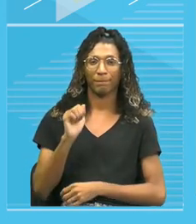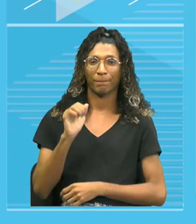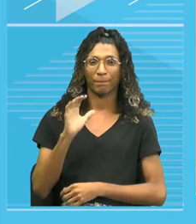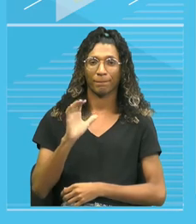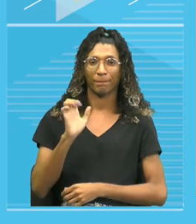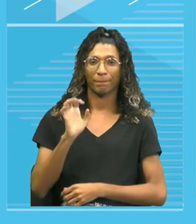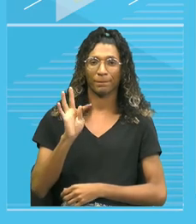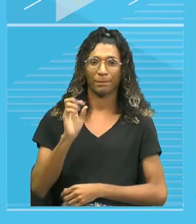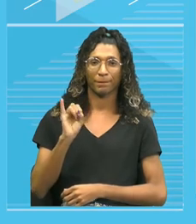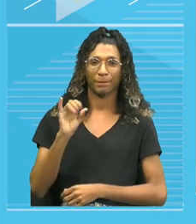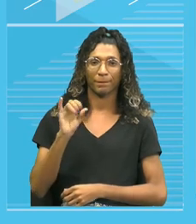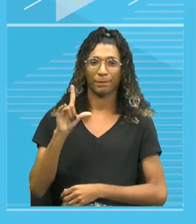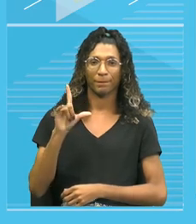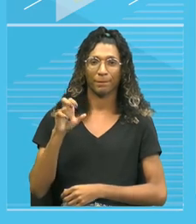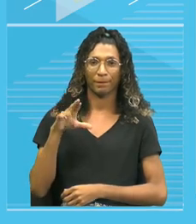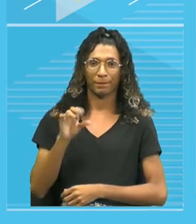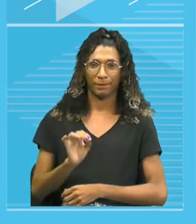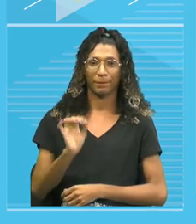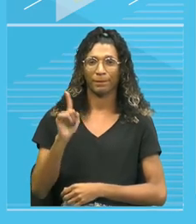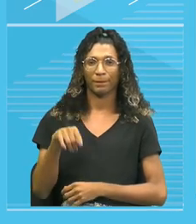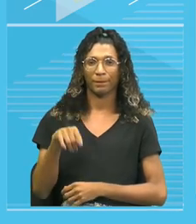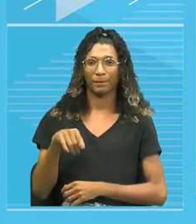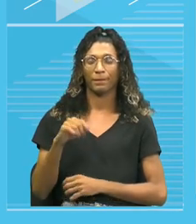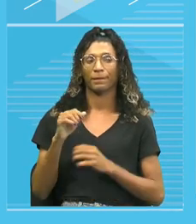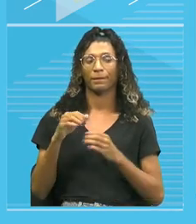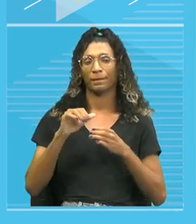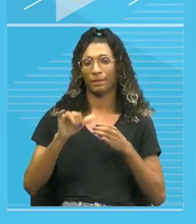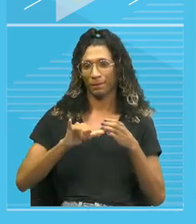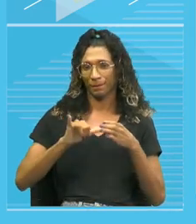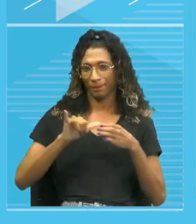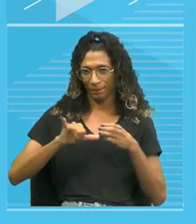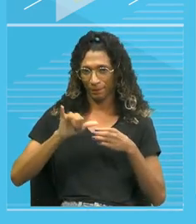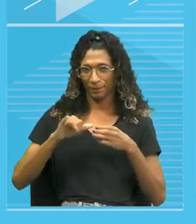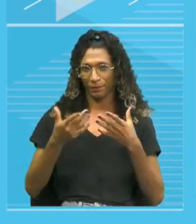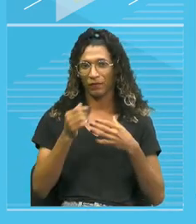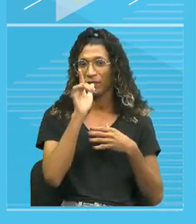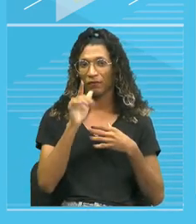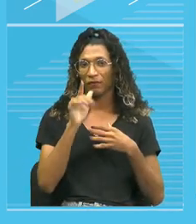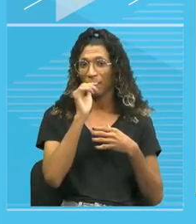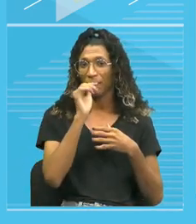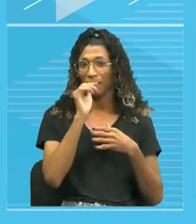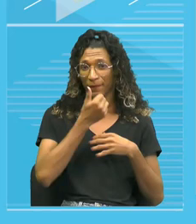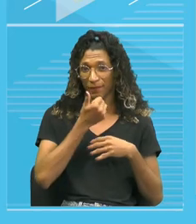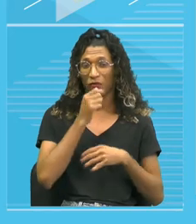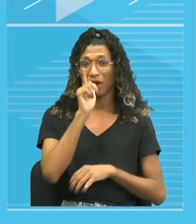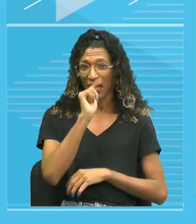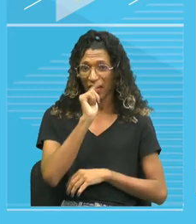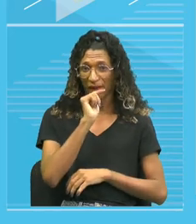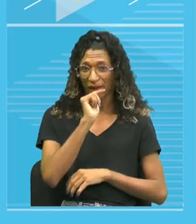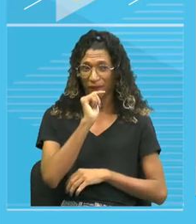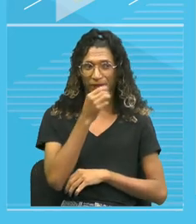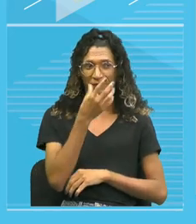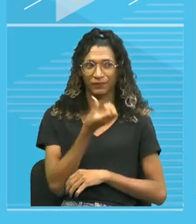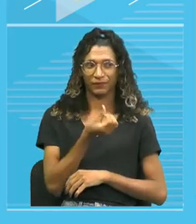reagente então a gente bota depois vamos colocar primeiro a água que tá aqui ó 68,3